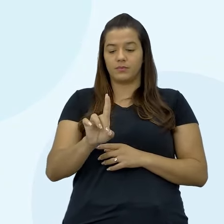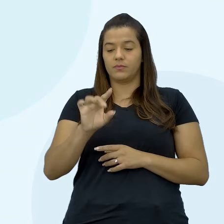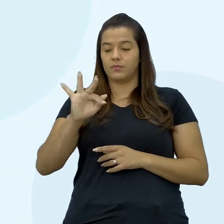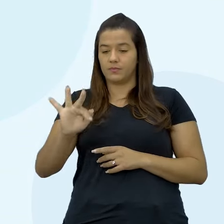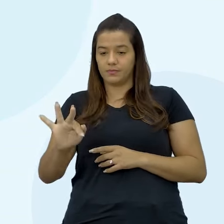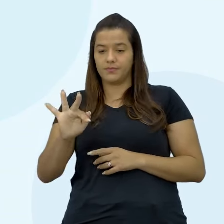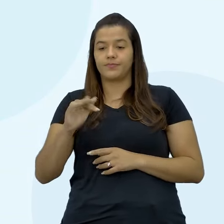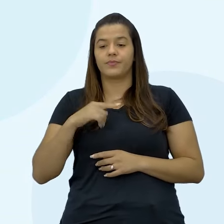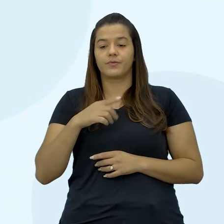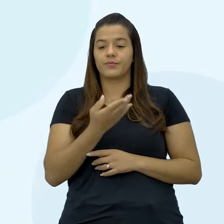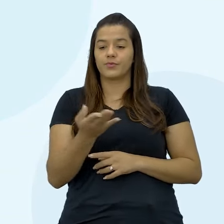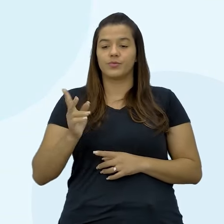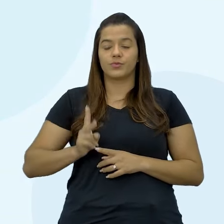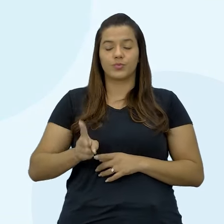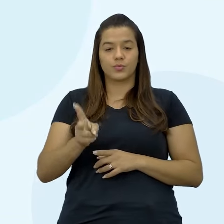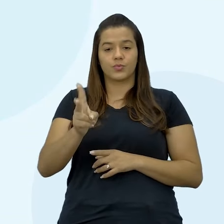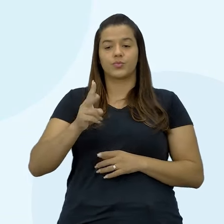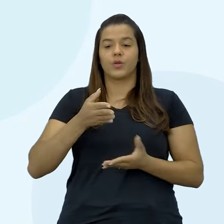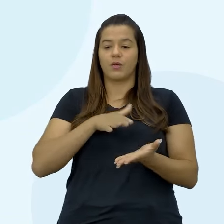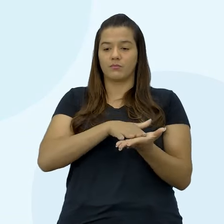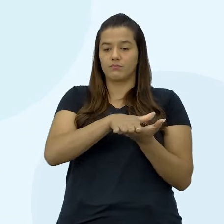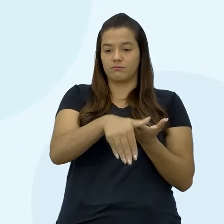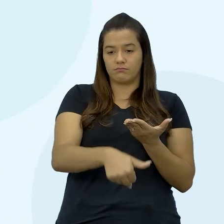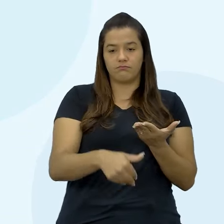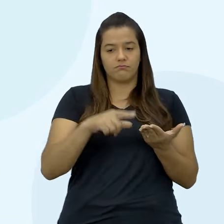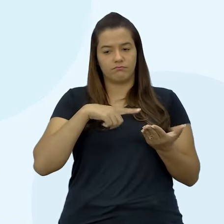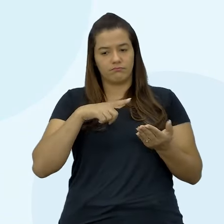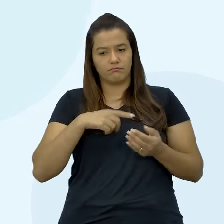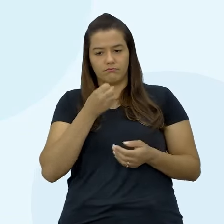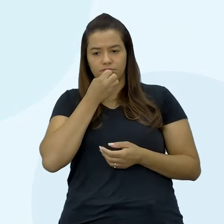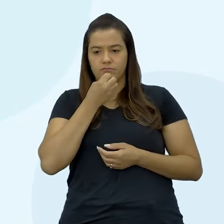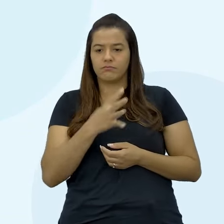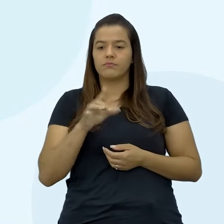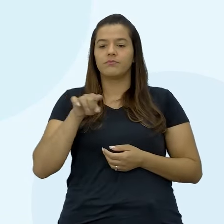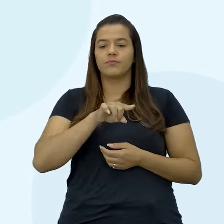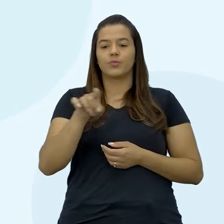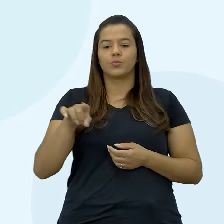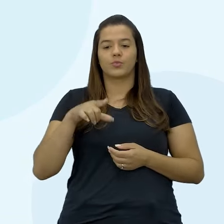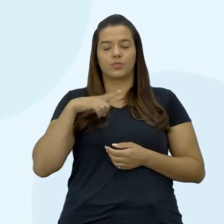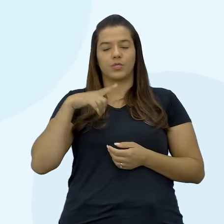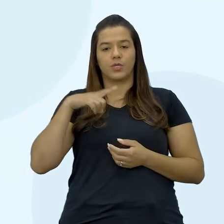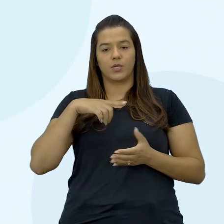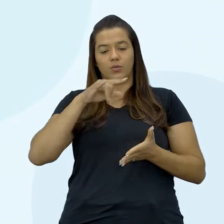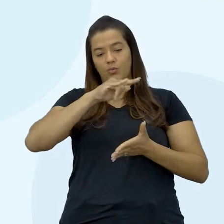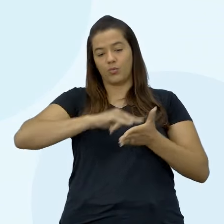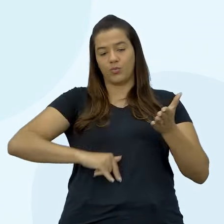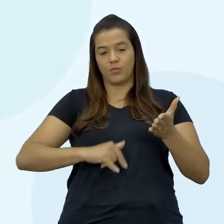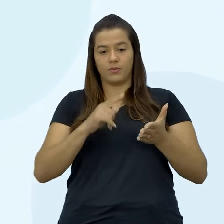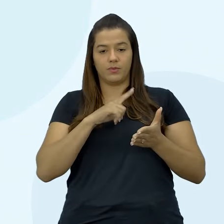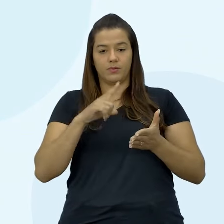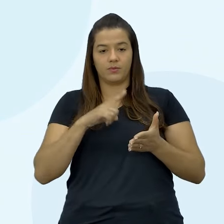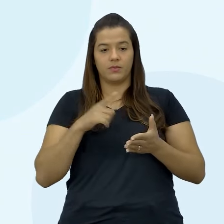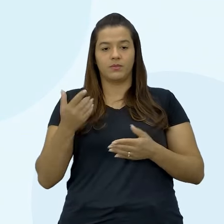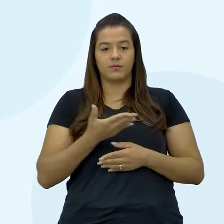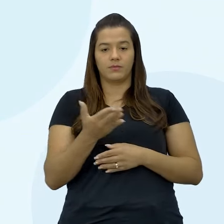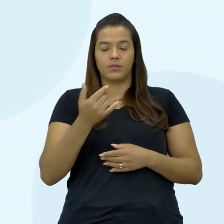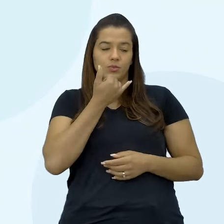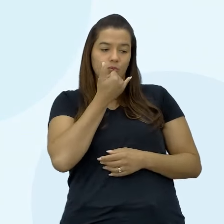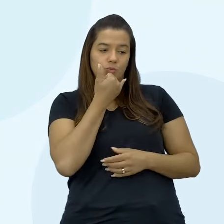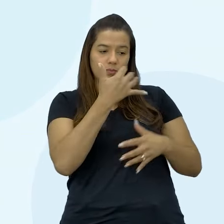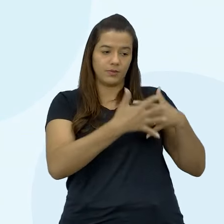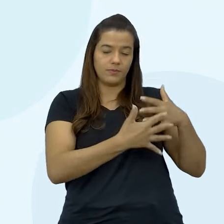tiver a oportunidade de imprimir e tudo mais, mas é sempre bom ter esse documento em mãos. Mas desculpa cortar,